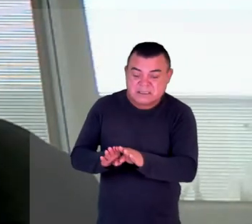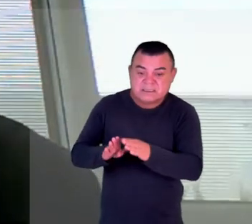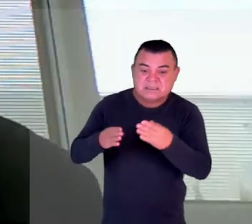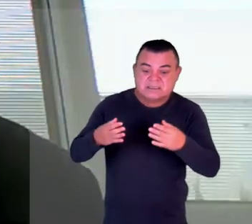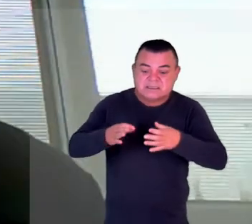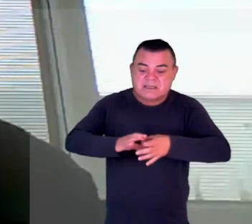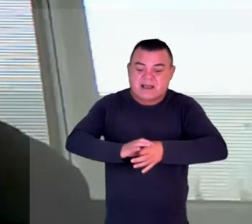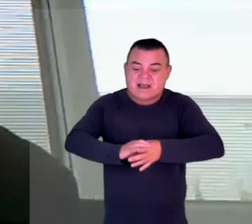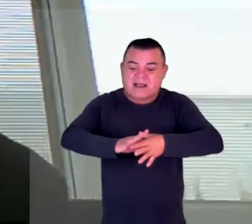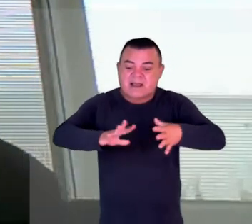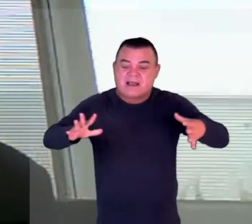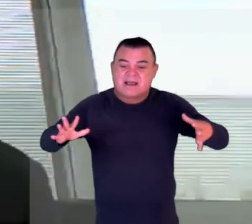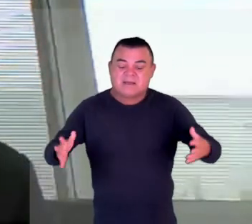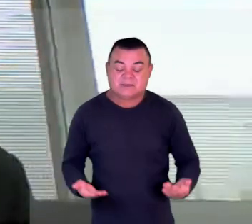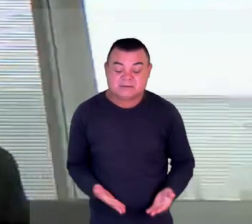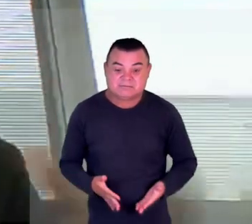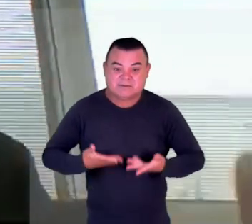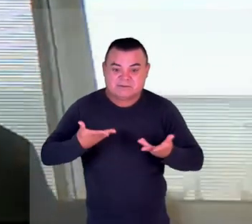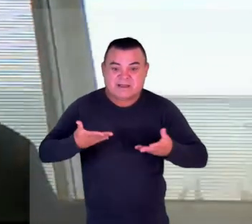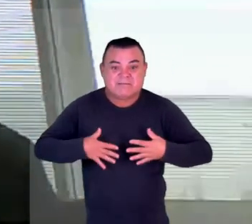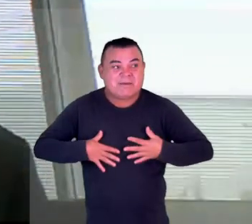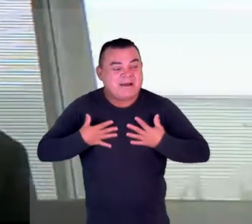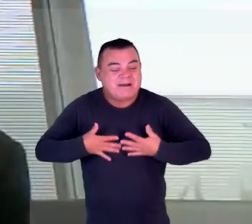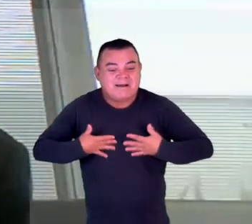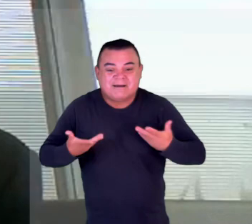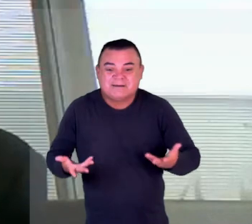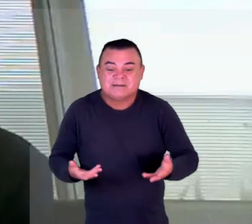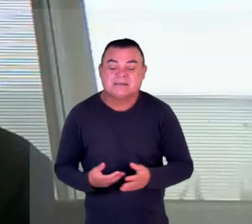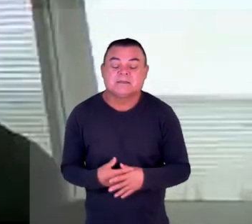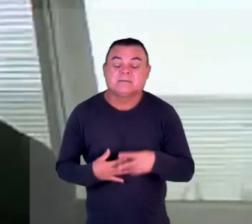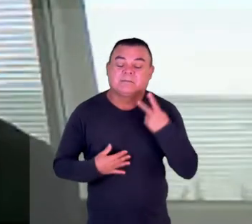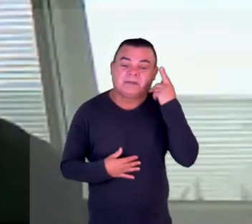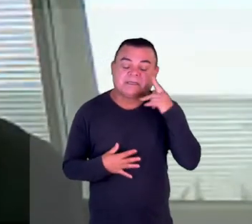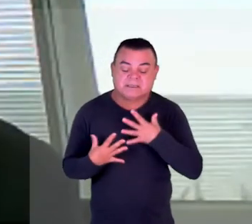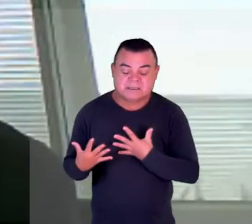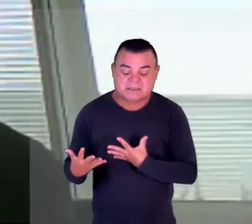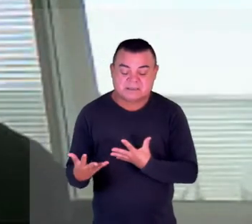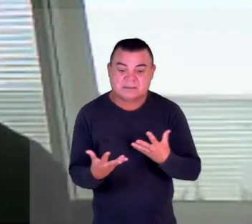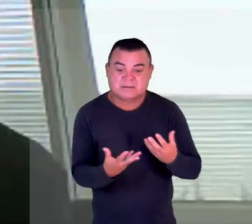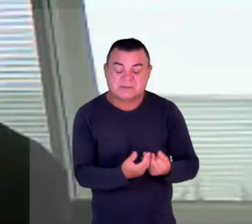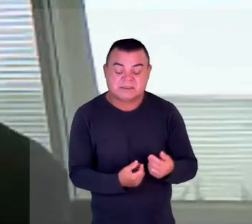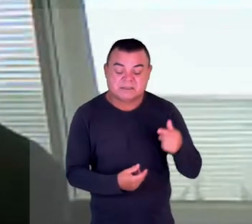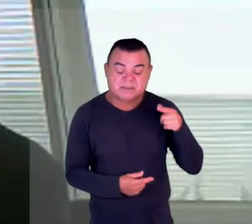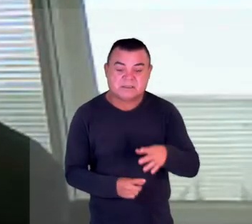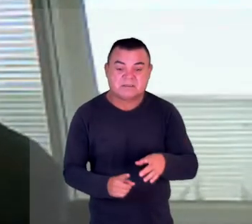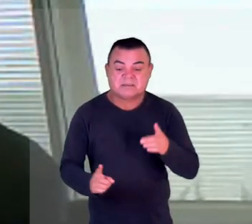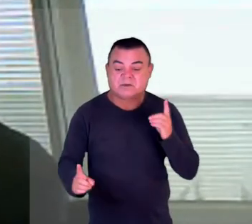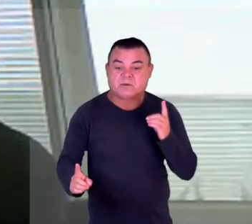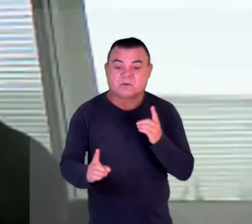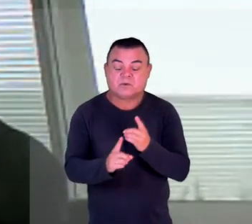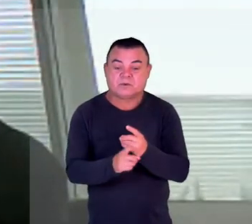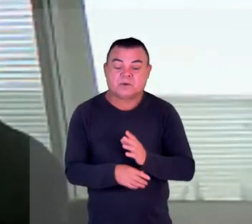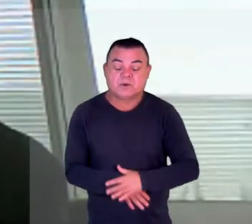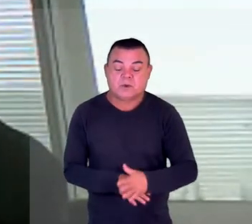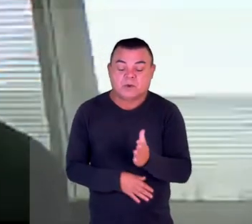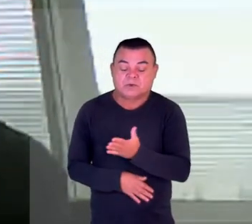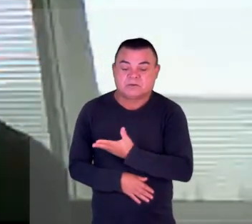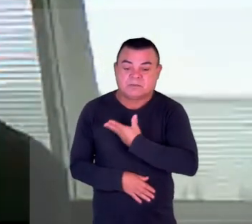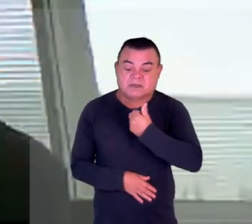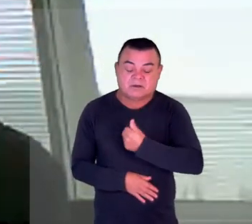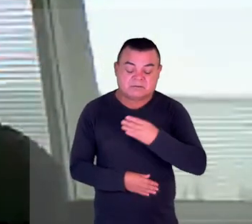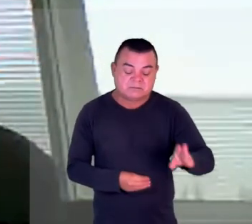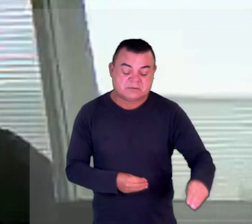muito entusiasmada para receber eh desse encontro os melhores subsídios para que a gente